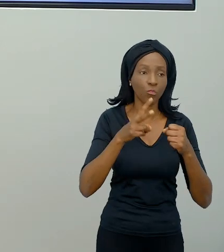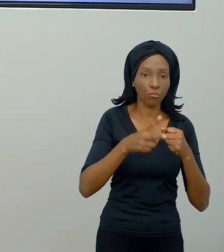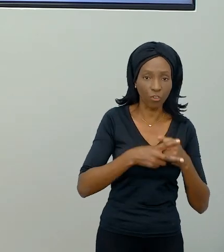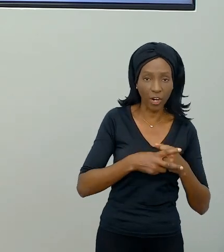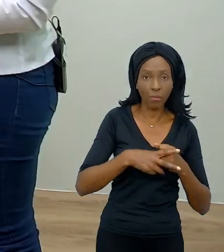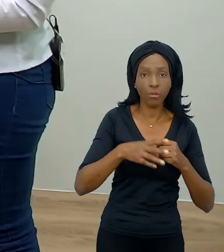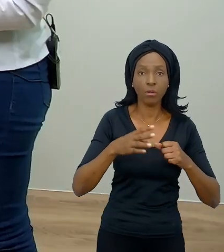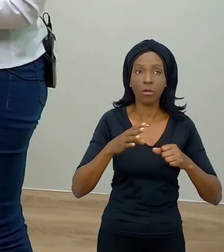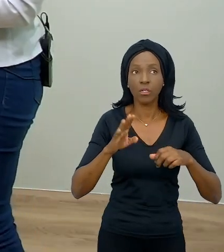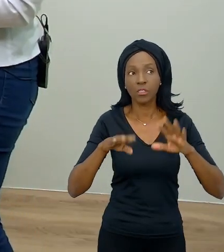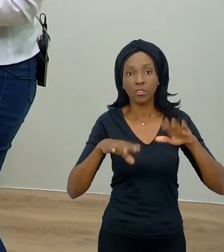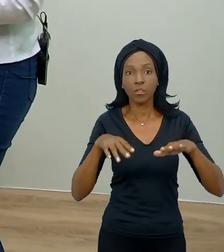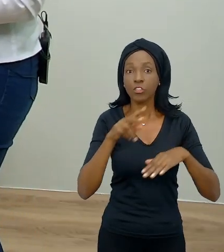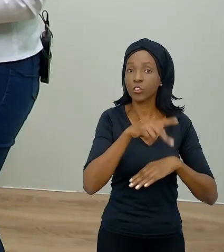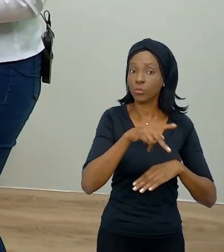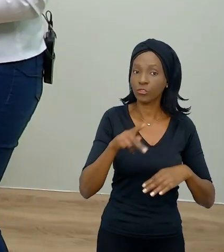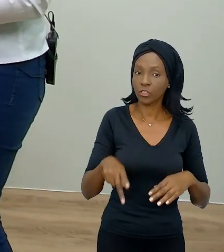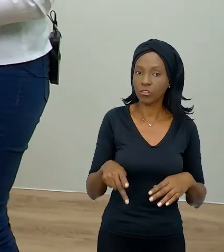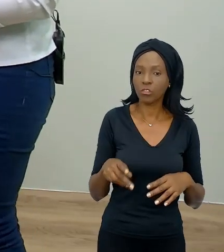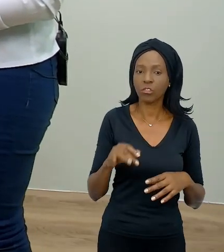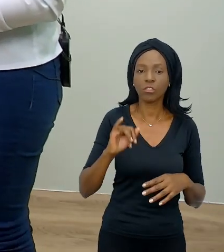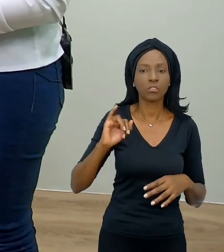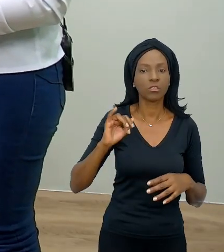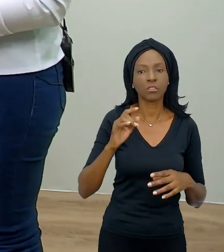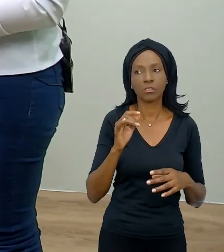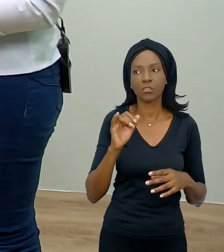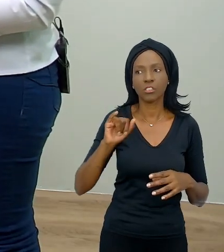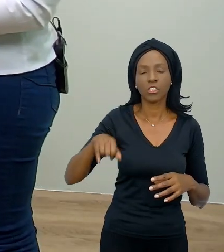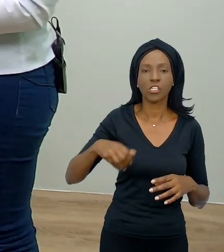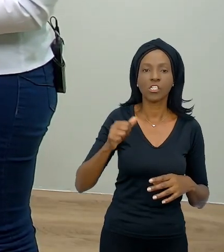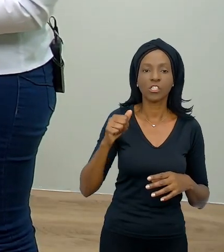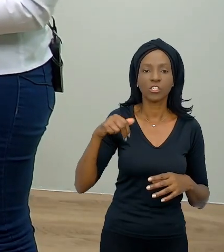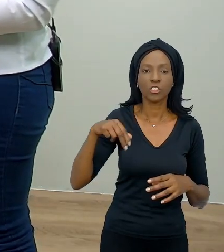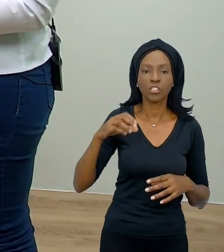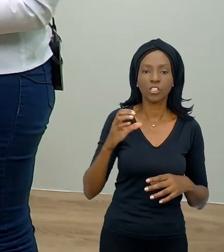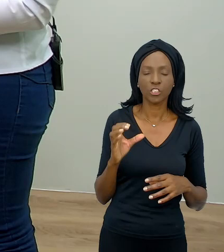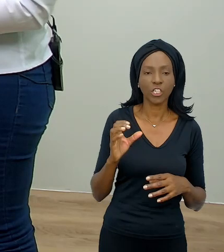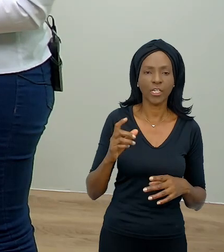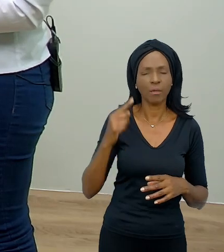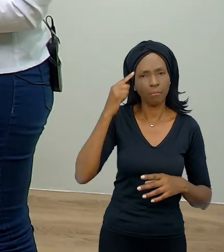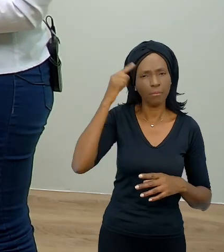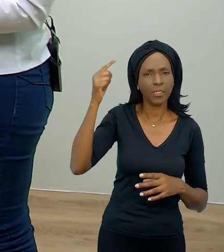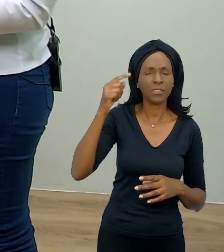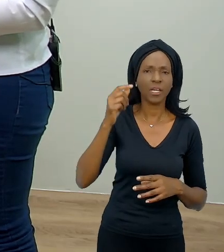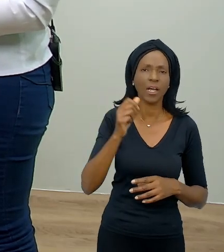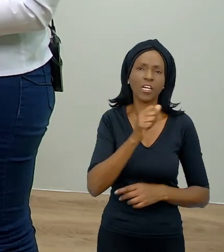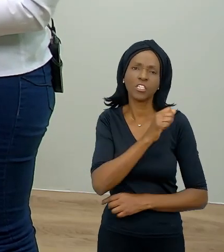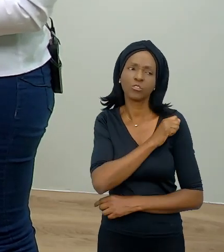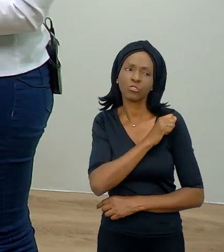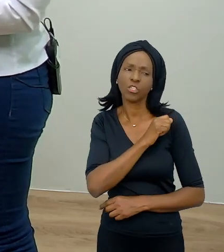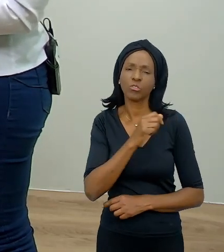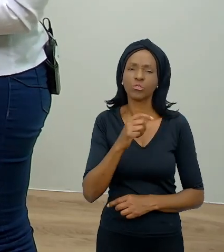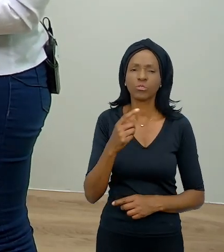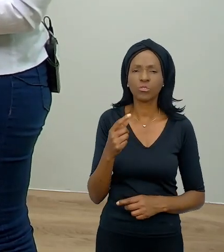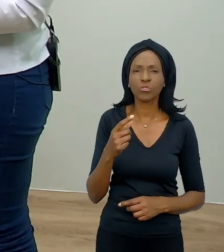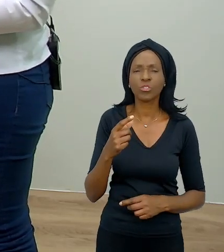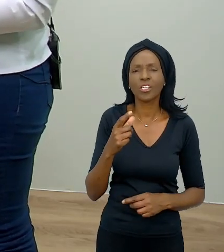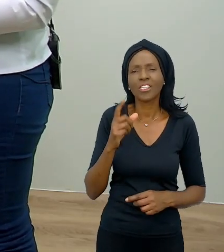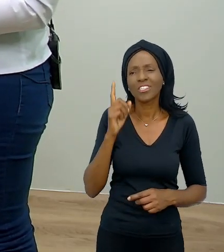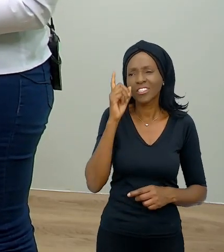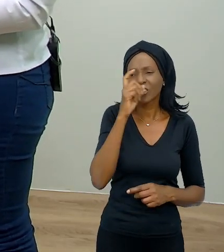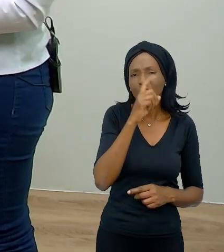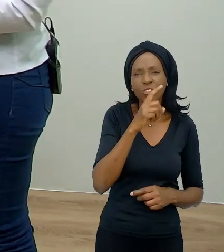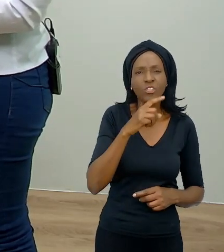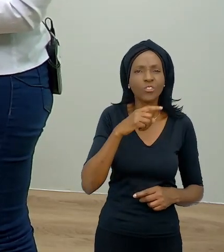o professora Jaqueline, pensar naqueles alunos que têm um pouco mais de dificuldade, né,